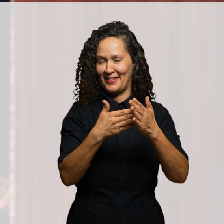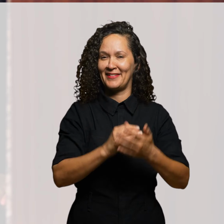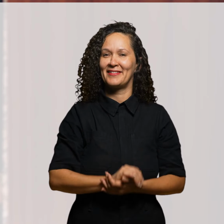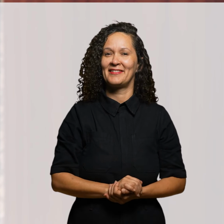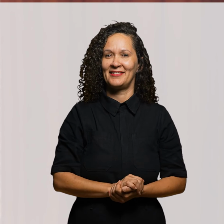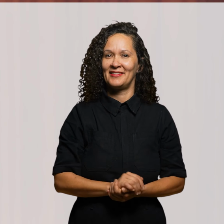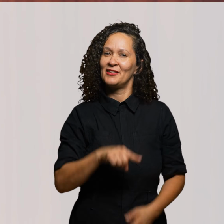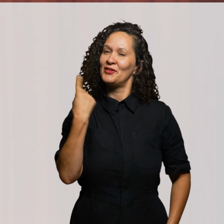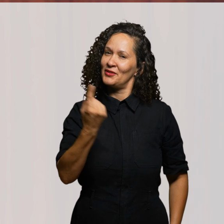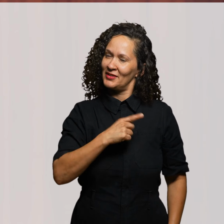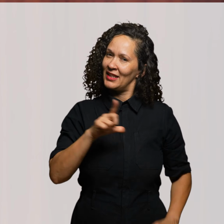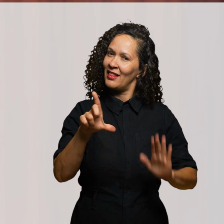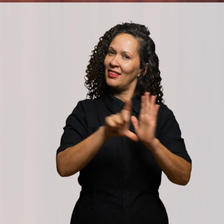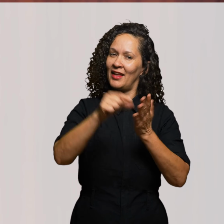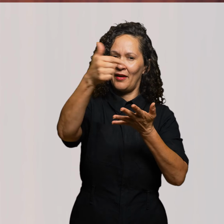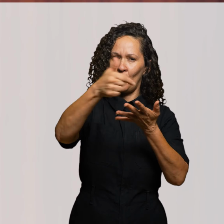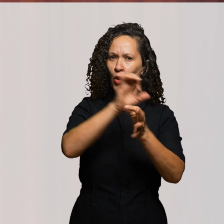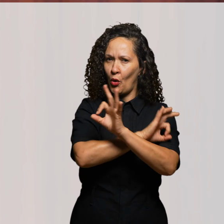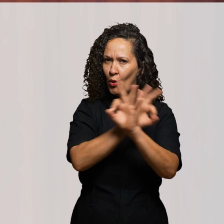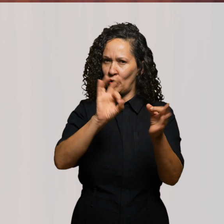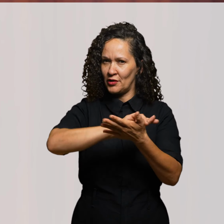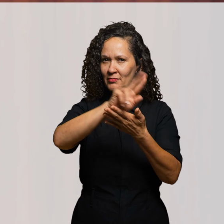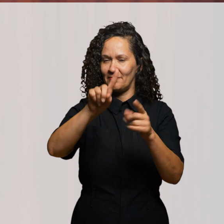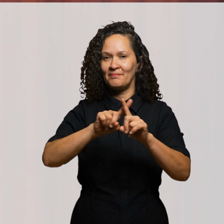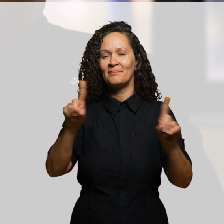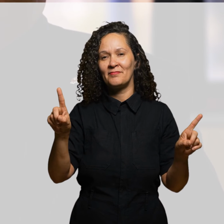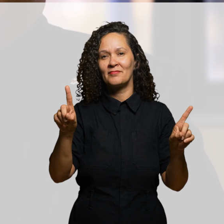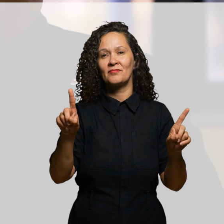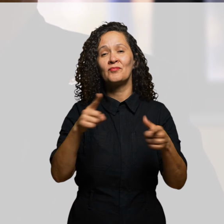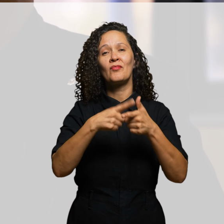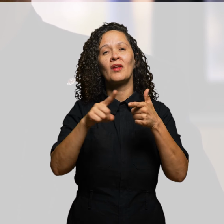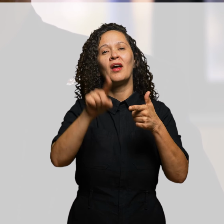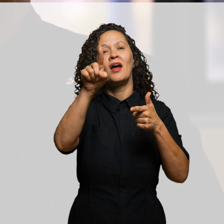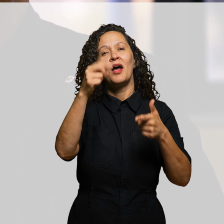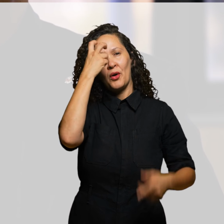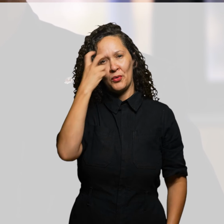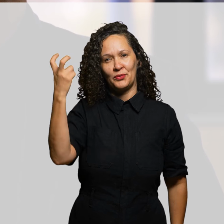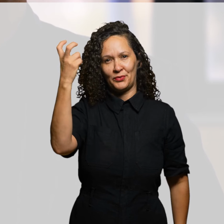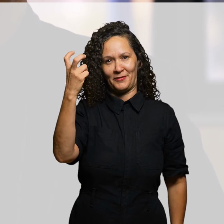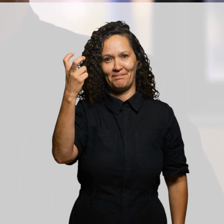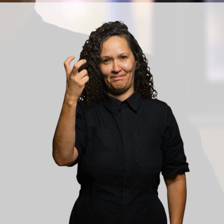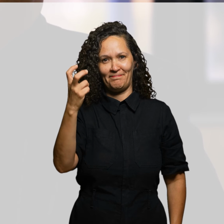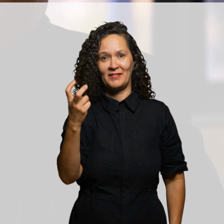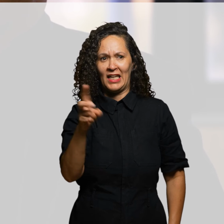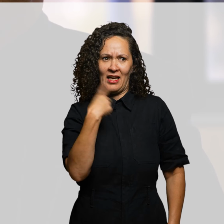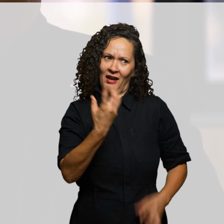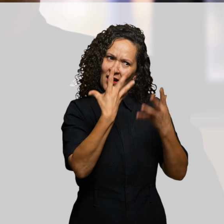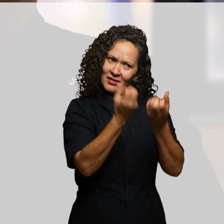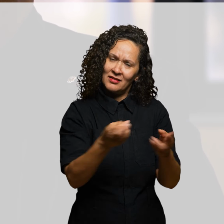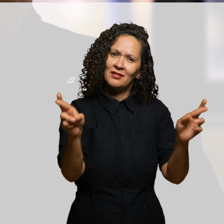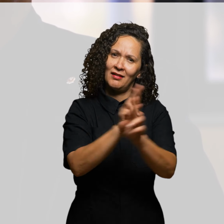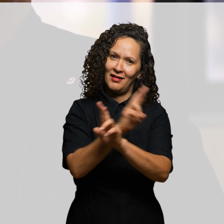Nós temos muitas leis ótimas, só que o problema é a cultura a ser assimilada em